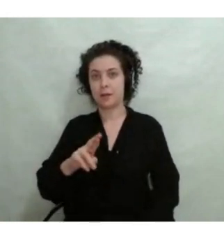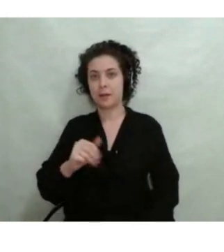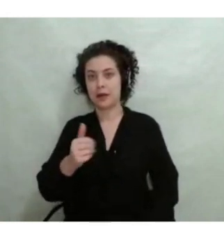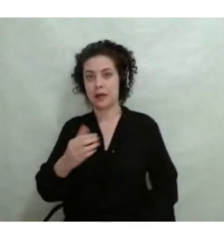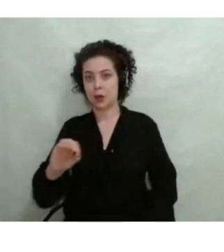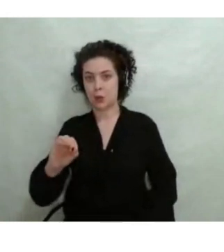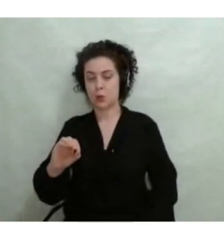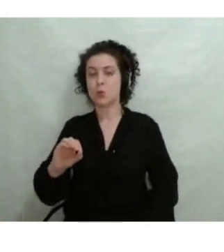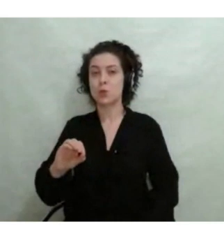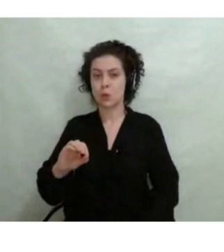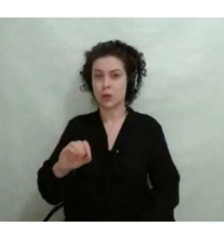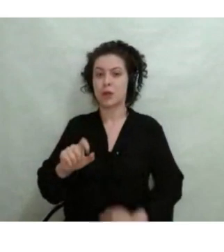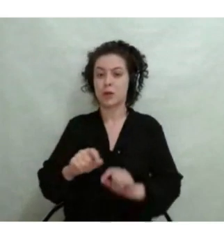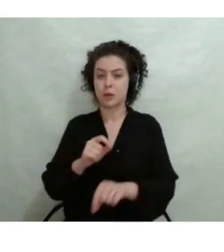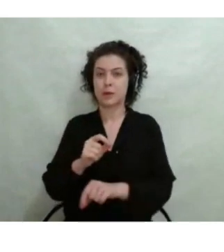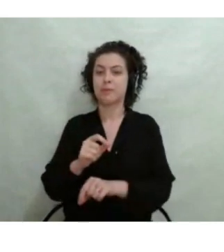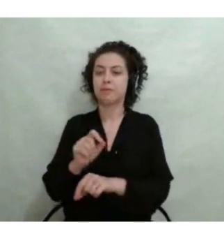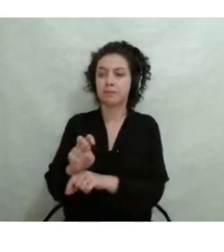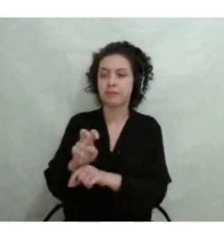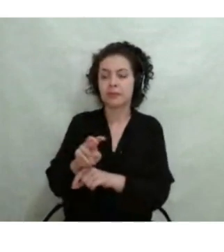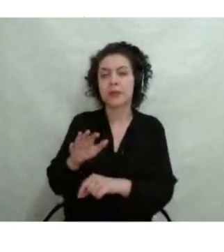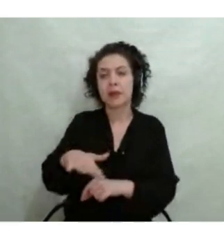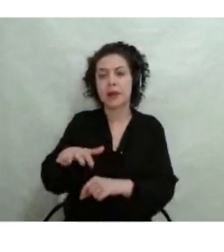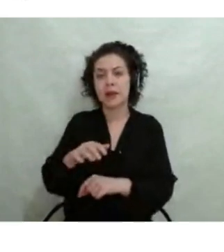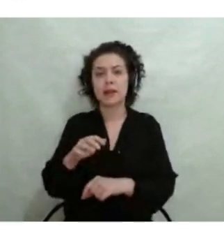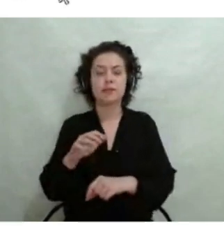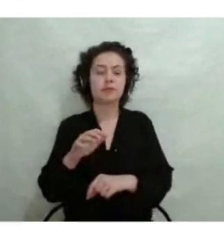disciplina de moléstias infecciosas aqui da Escola Paulista de Medicina.